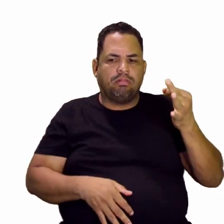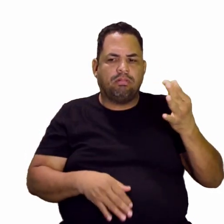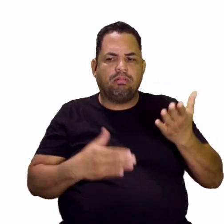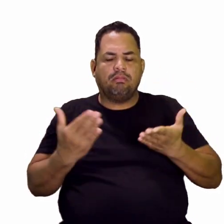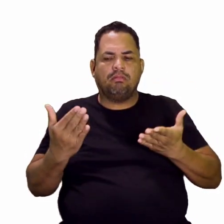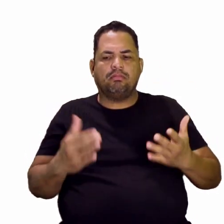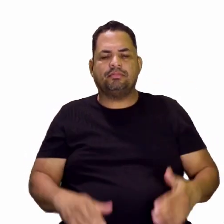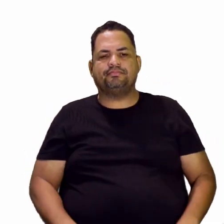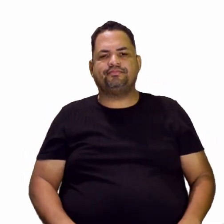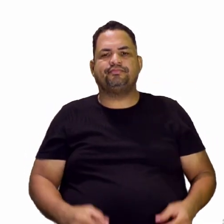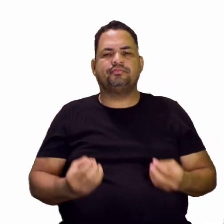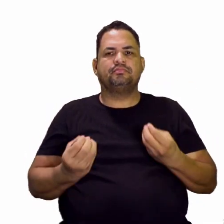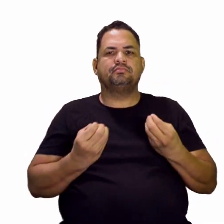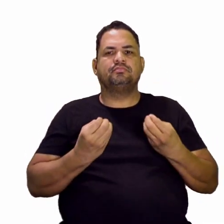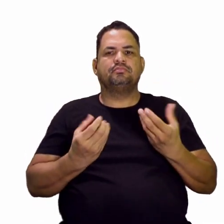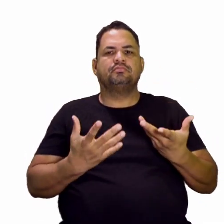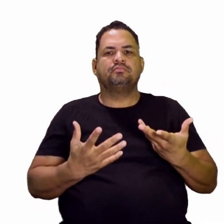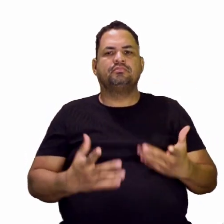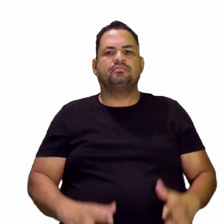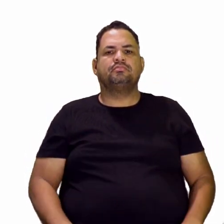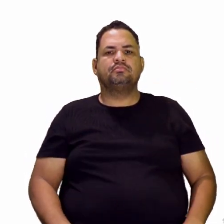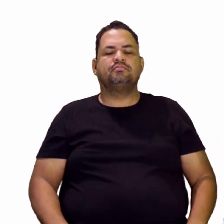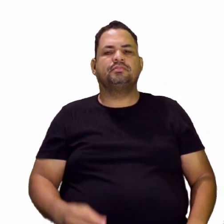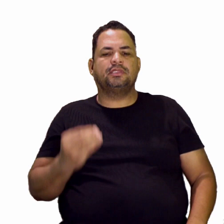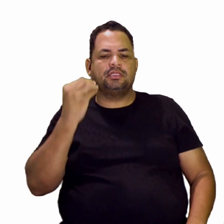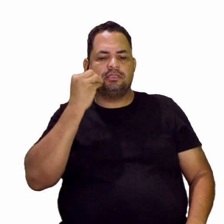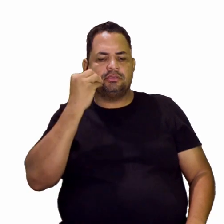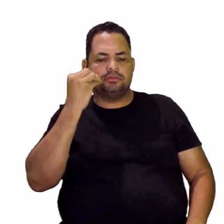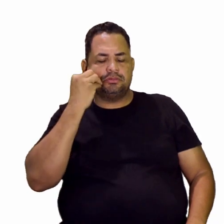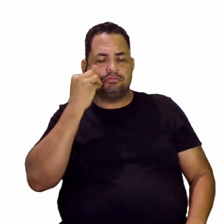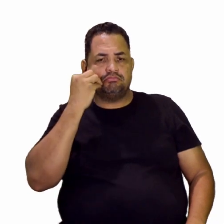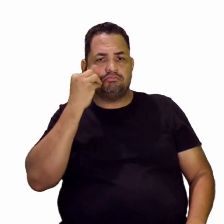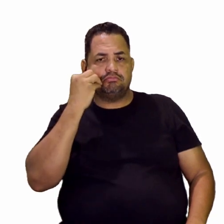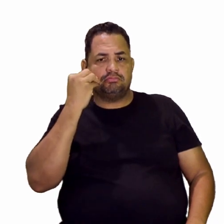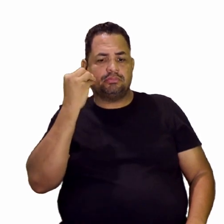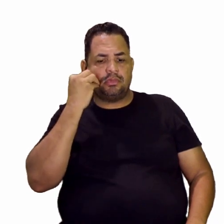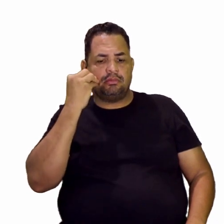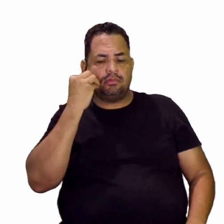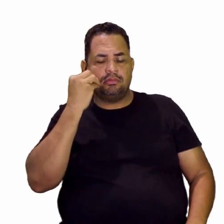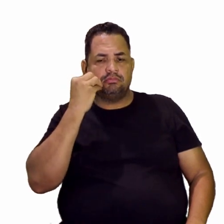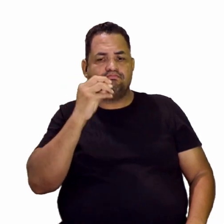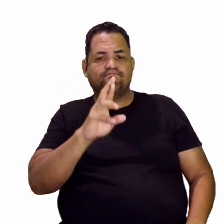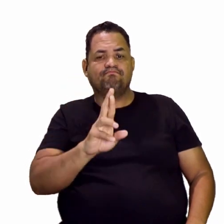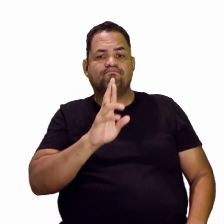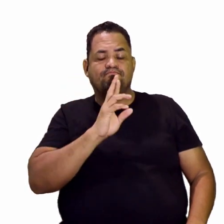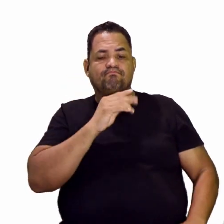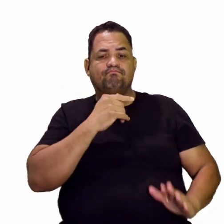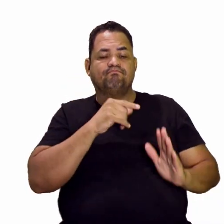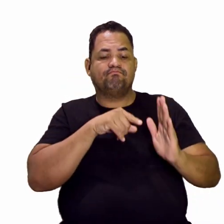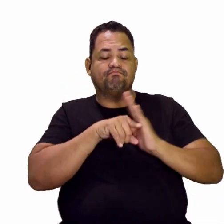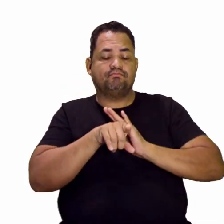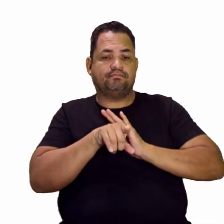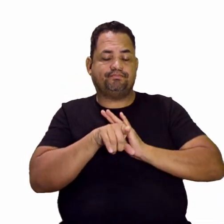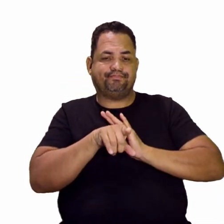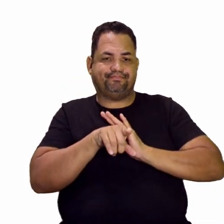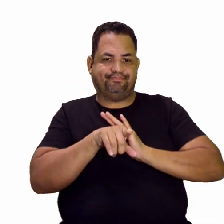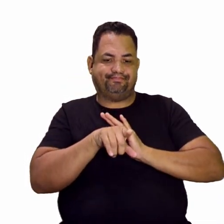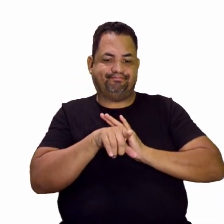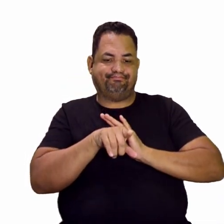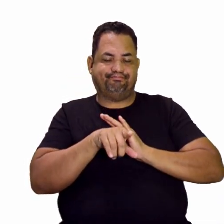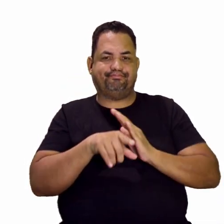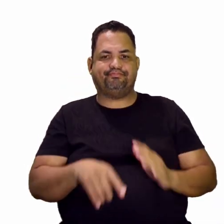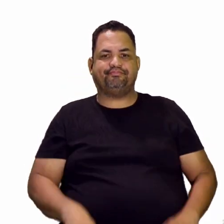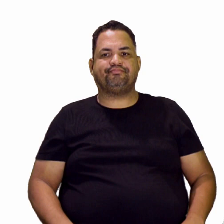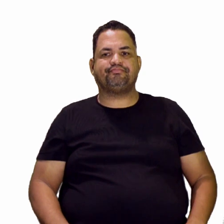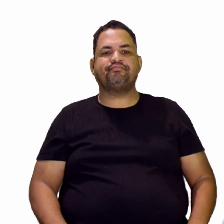de alguma forma, como é que eu vou dizer? Eu vou tentar responder a minha própria pergunta. Ó, eu acho que, de acordo com o que eu